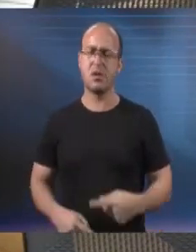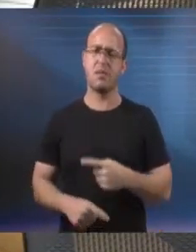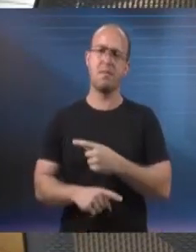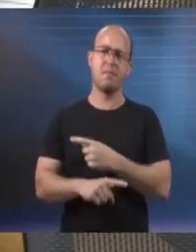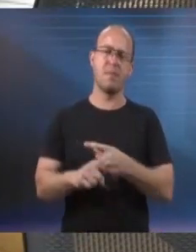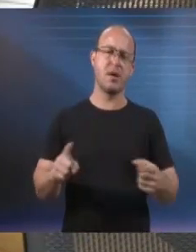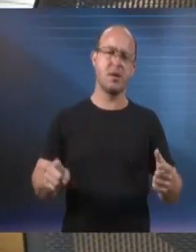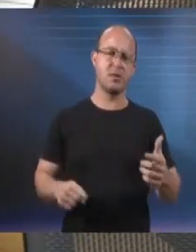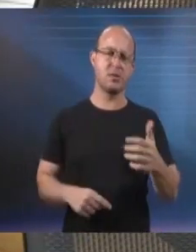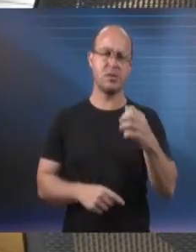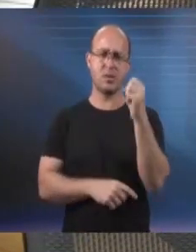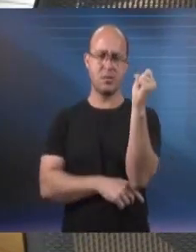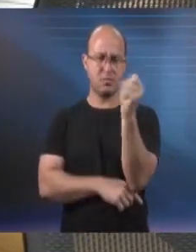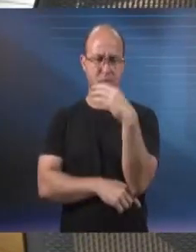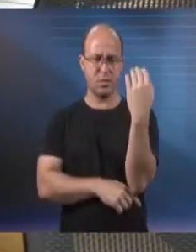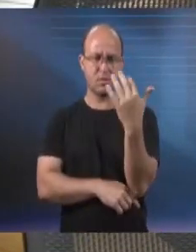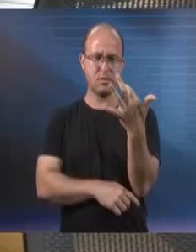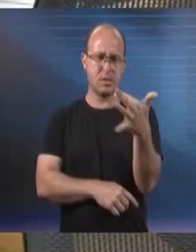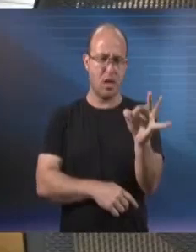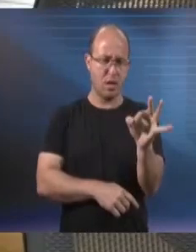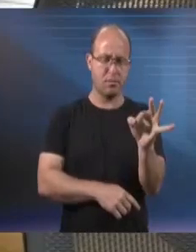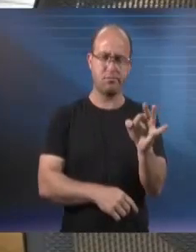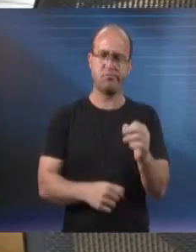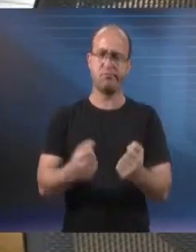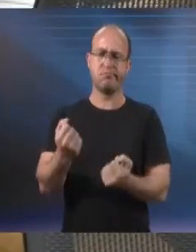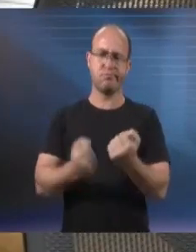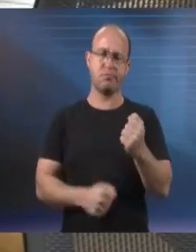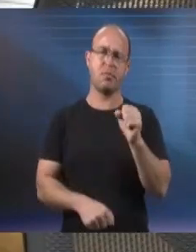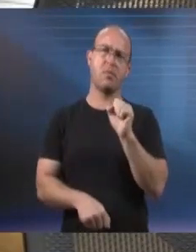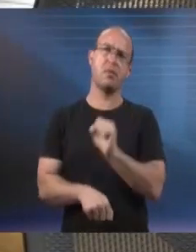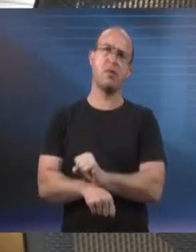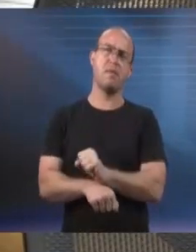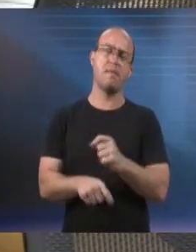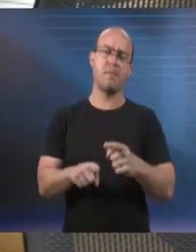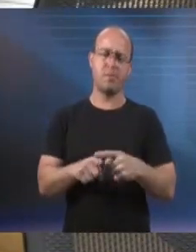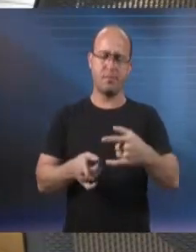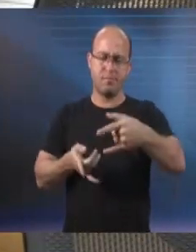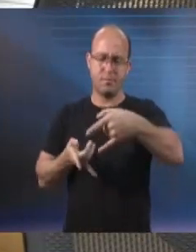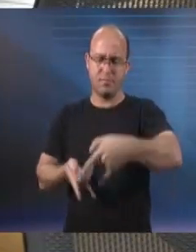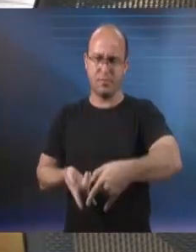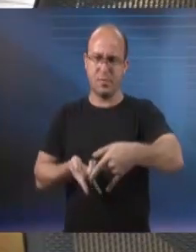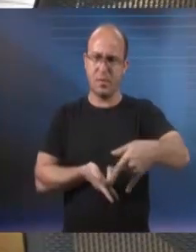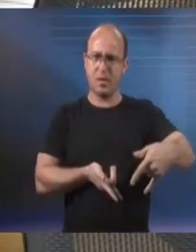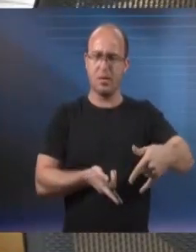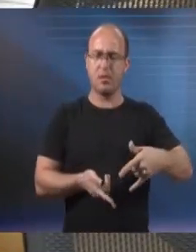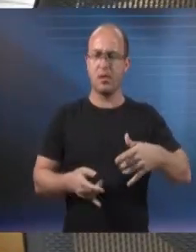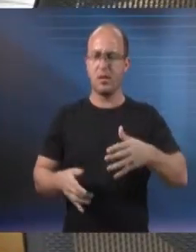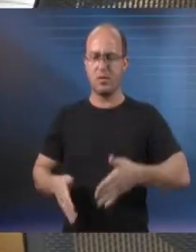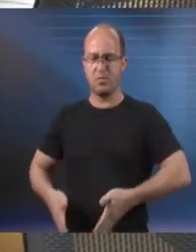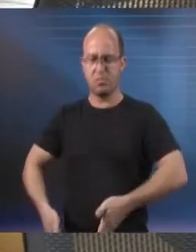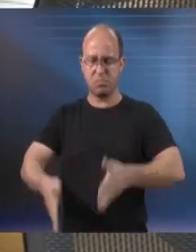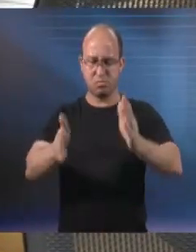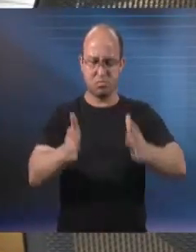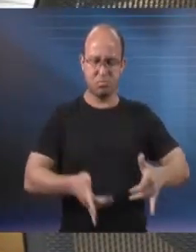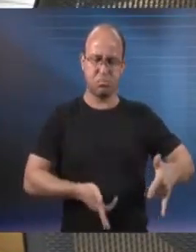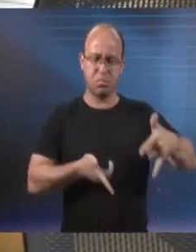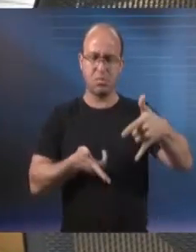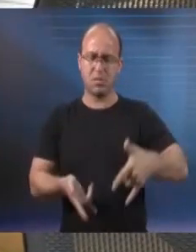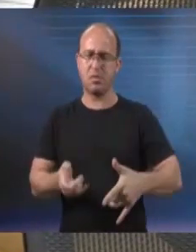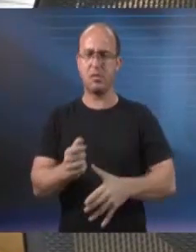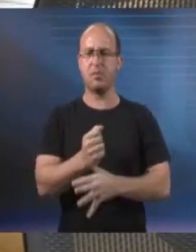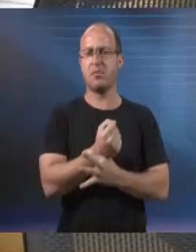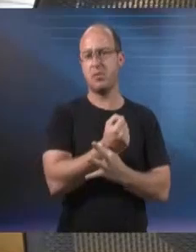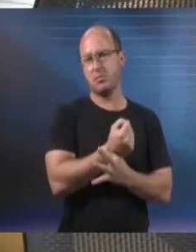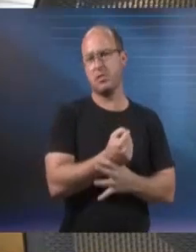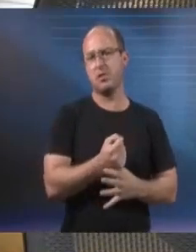de 10 ambulâncias do SAMU paradas porque as macas estavam presas nos corredores. Aí querem